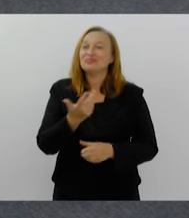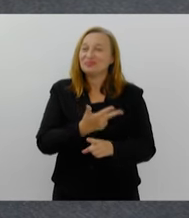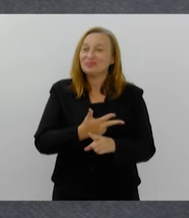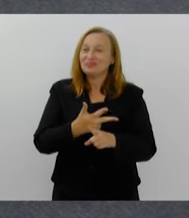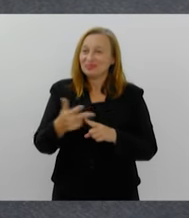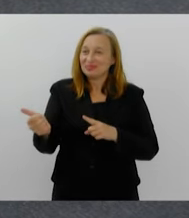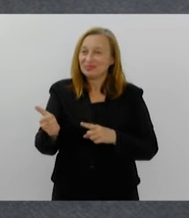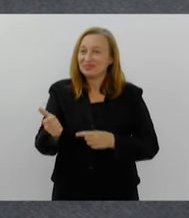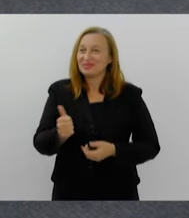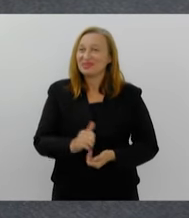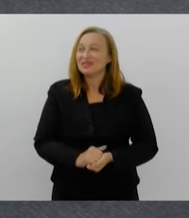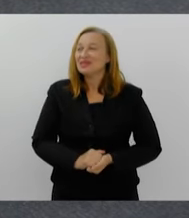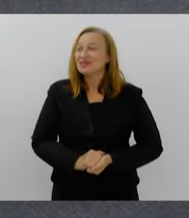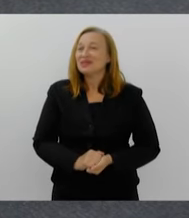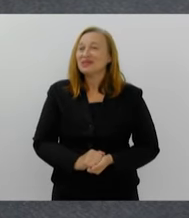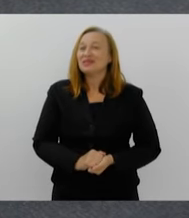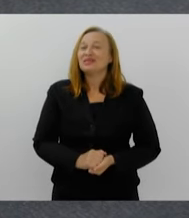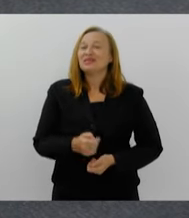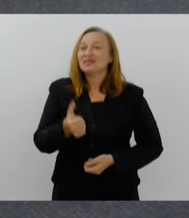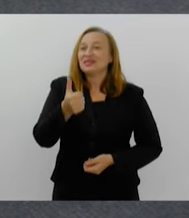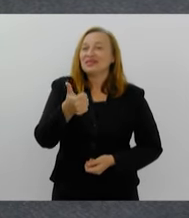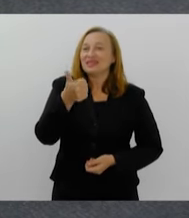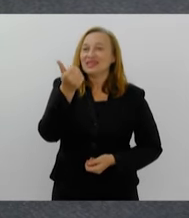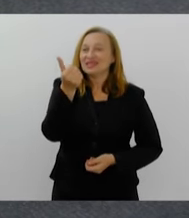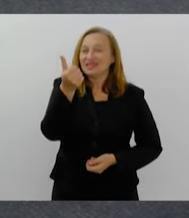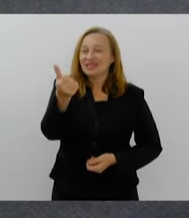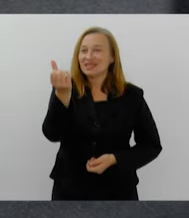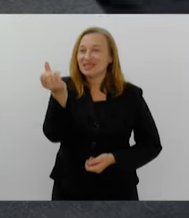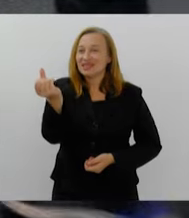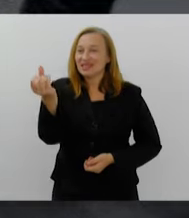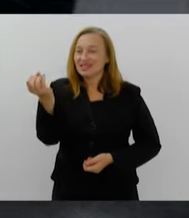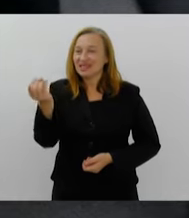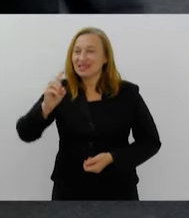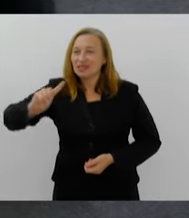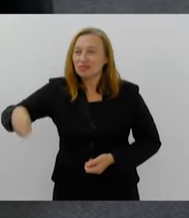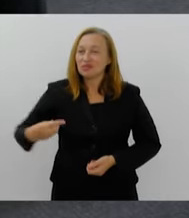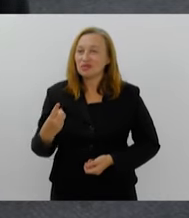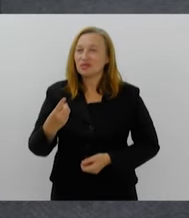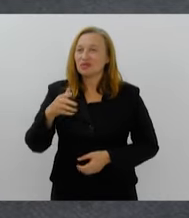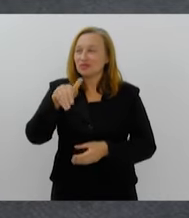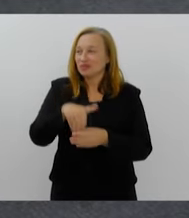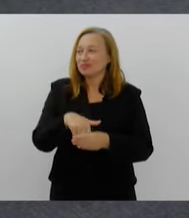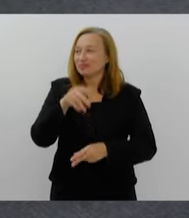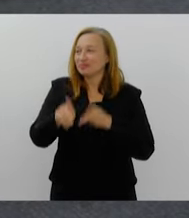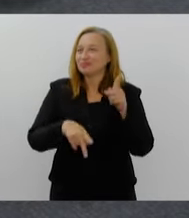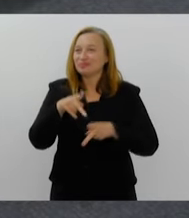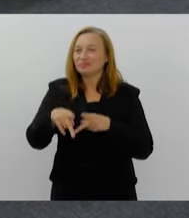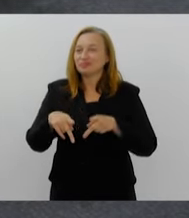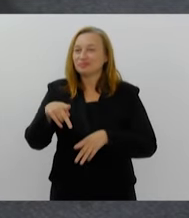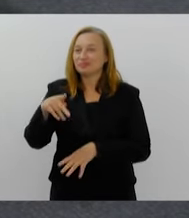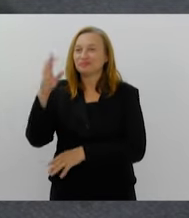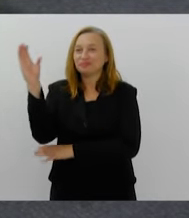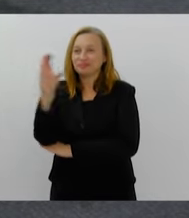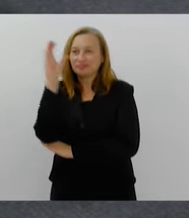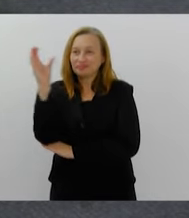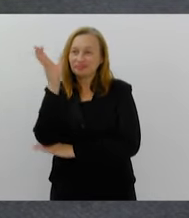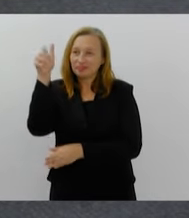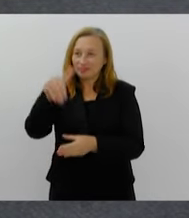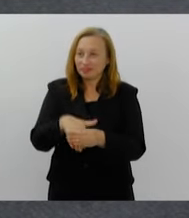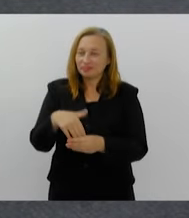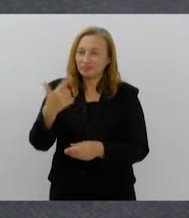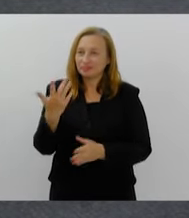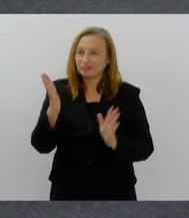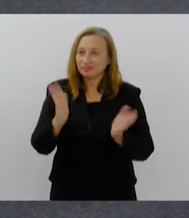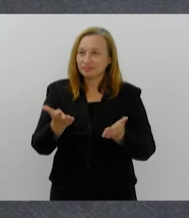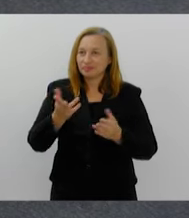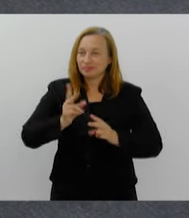eleições com quase 160 mil votos do povo de Niterói, está eleito e vai governar